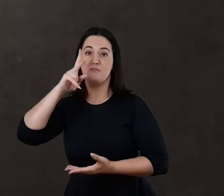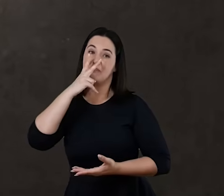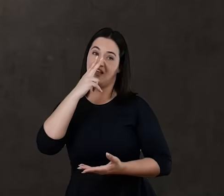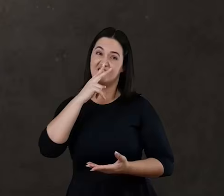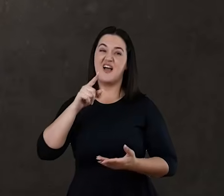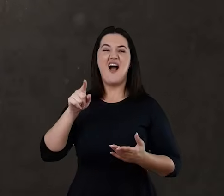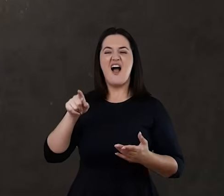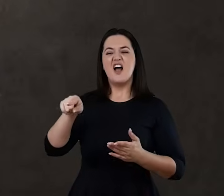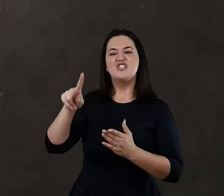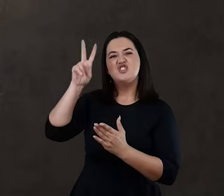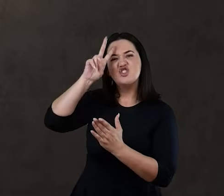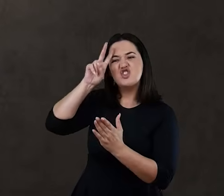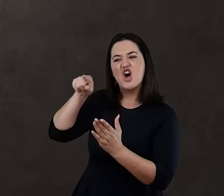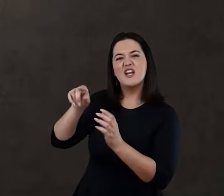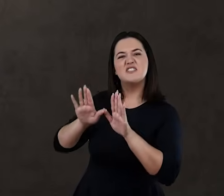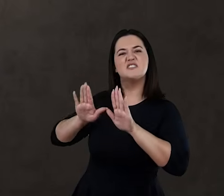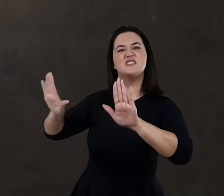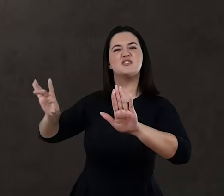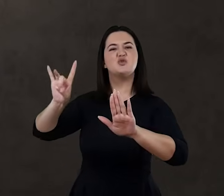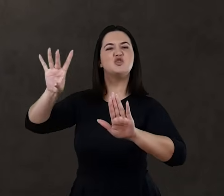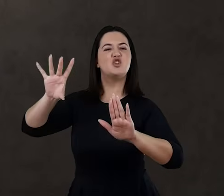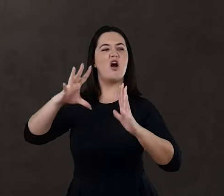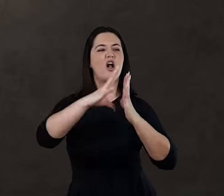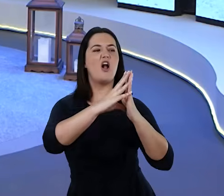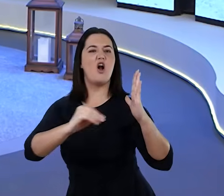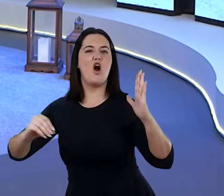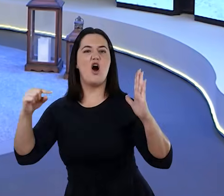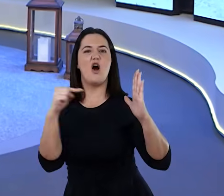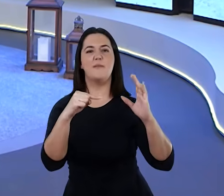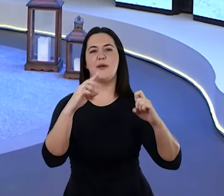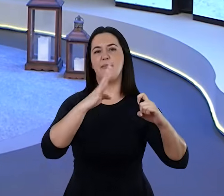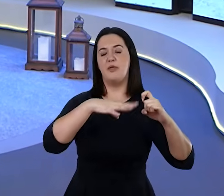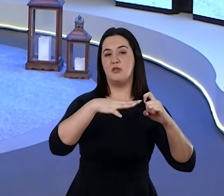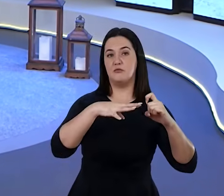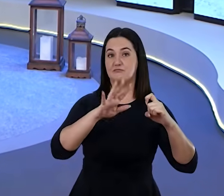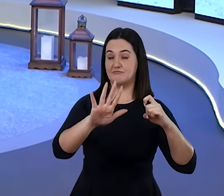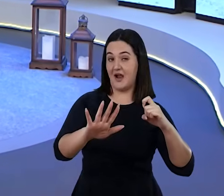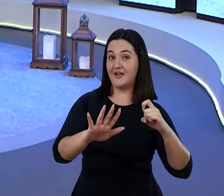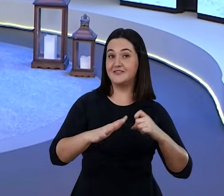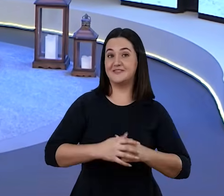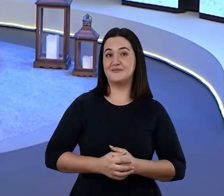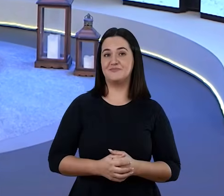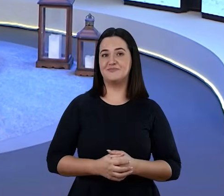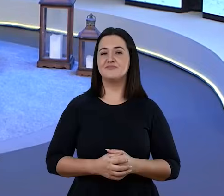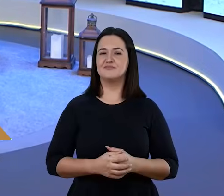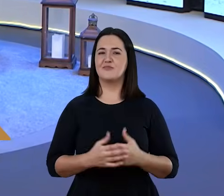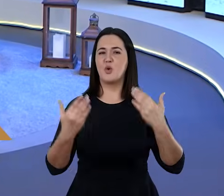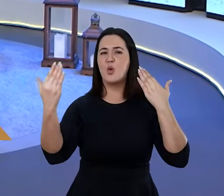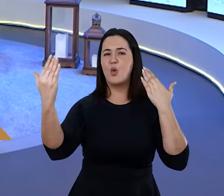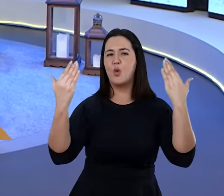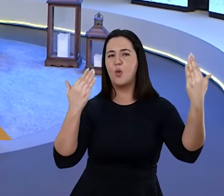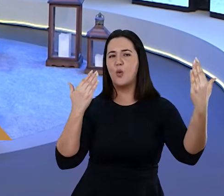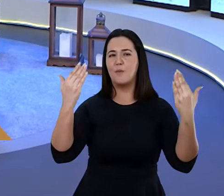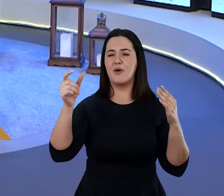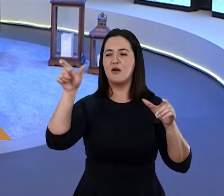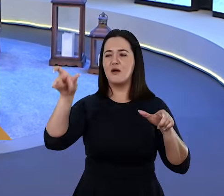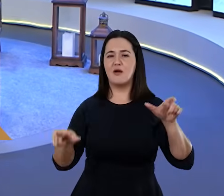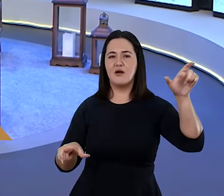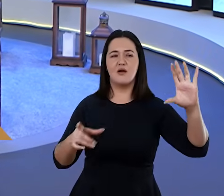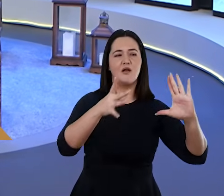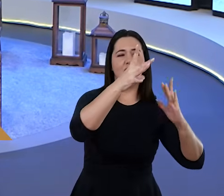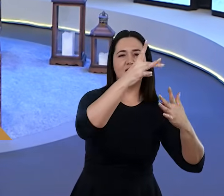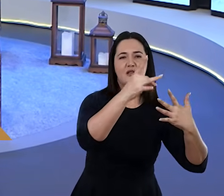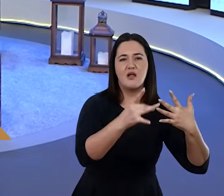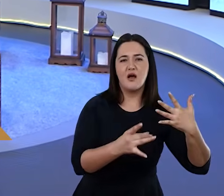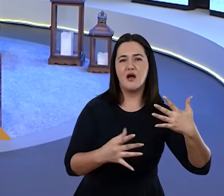de mitologias pagãs de seus povos vizinhos. No caso específico de Sansão e Hércules, é claro, comparados